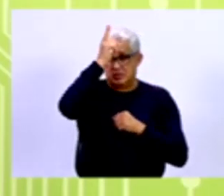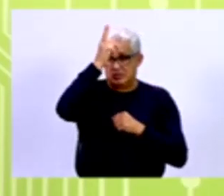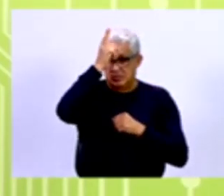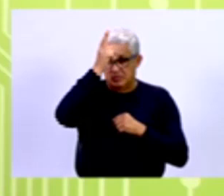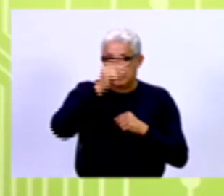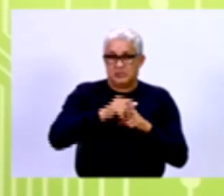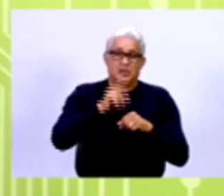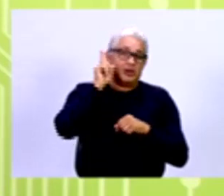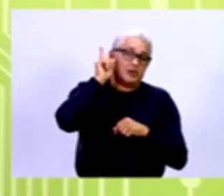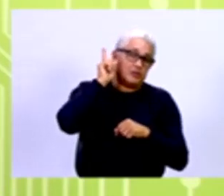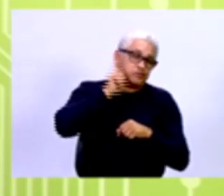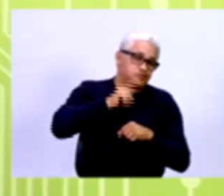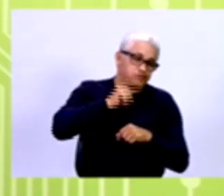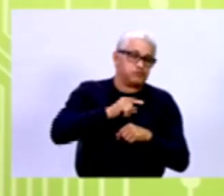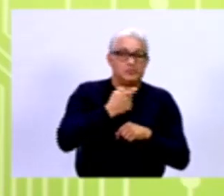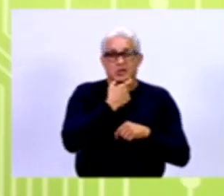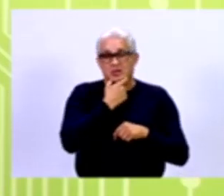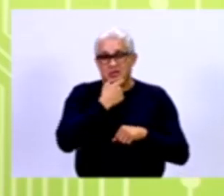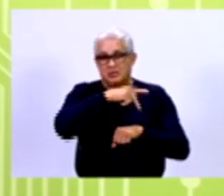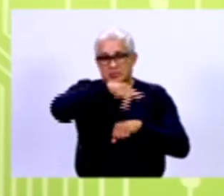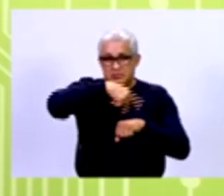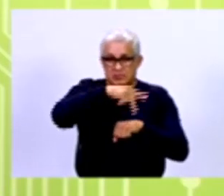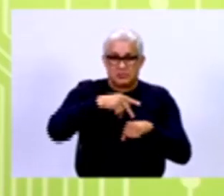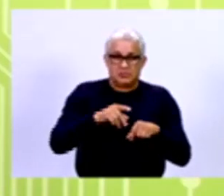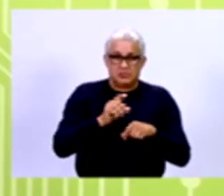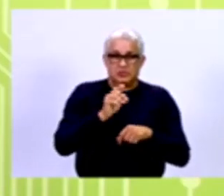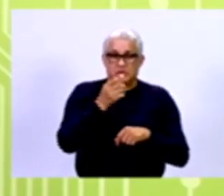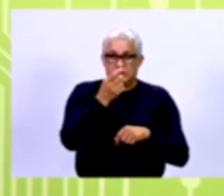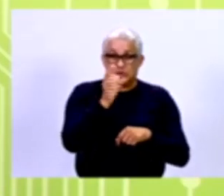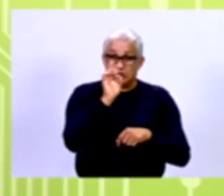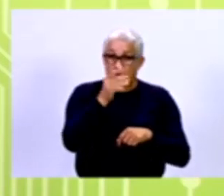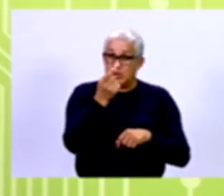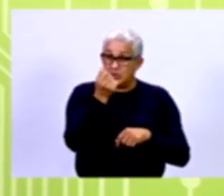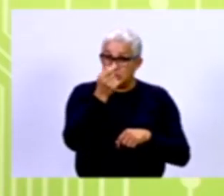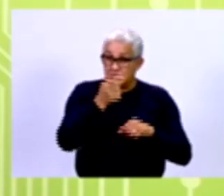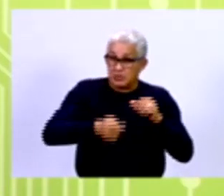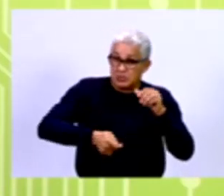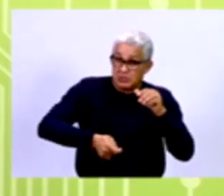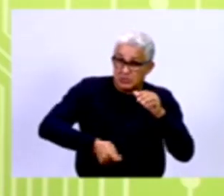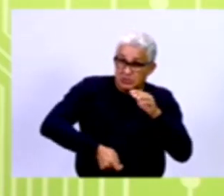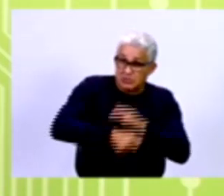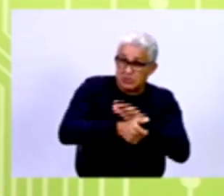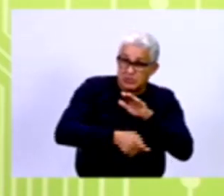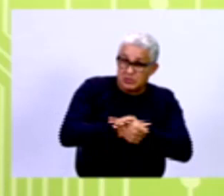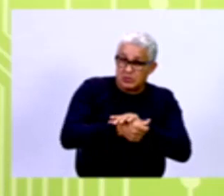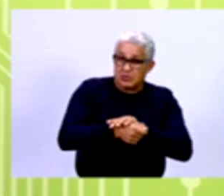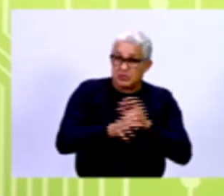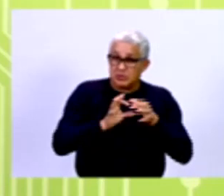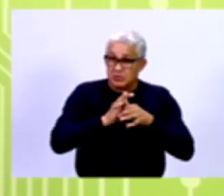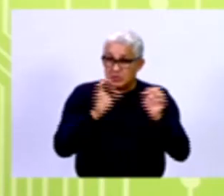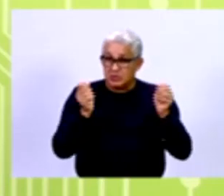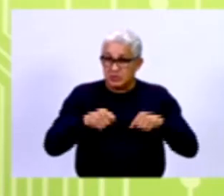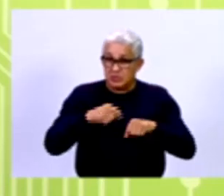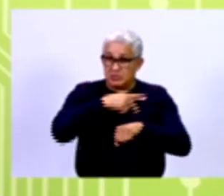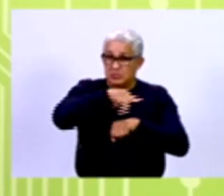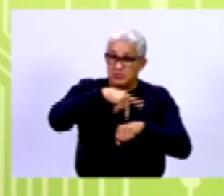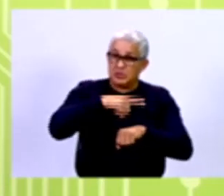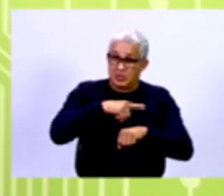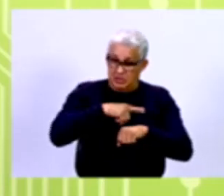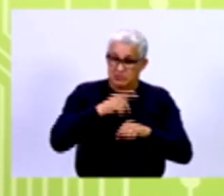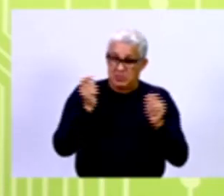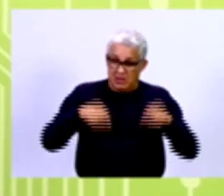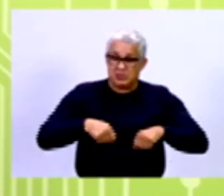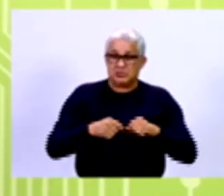fundos americanos, fundos ingleses, eles só investem, eles só estão autorizados a investir naqueles países que têm grau de